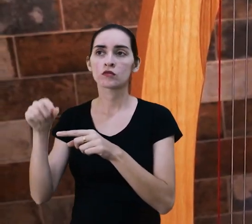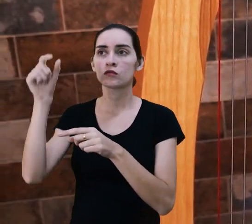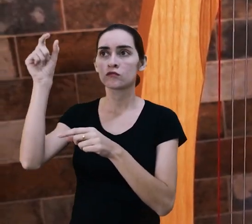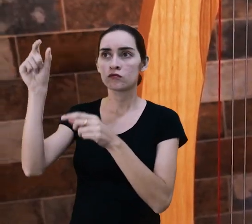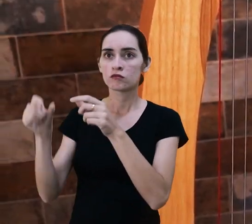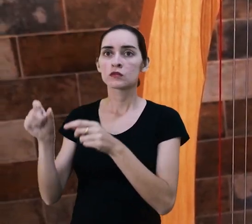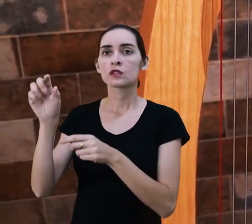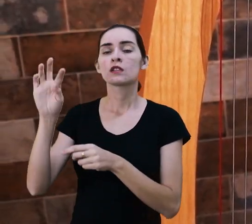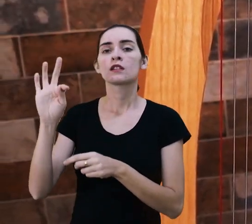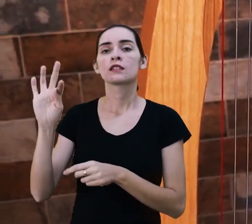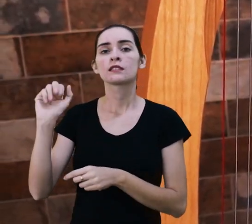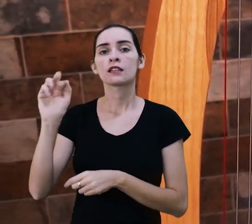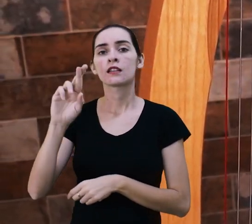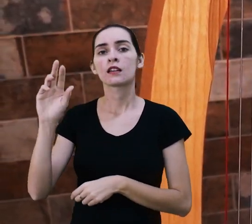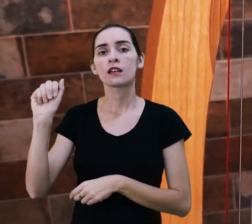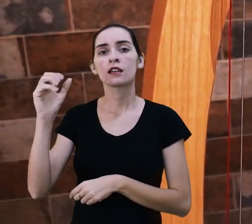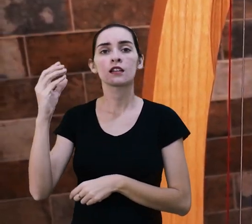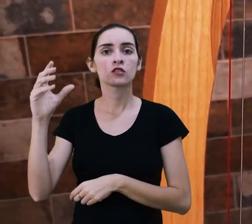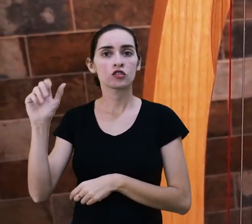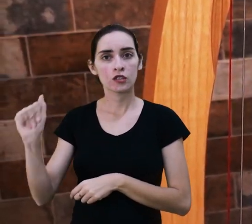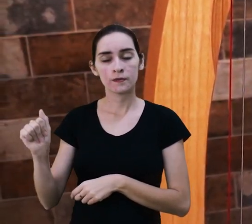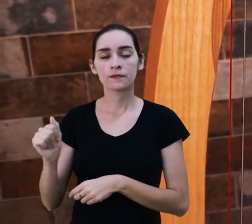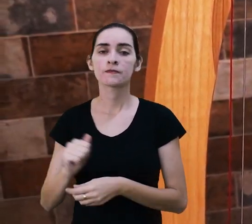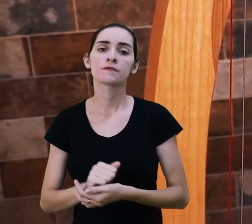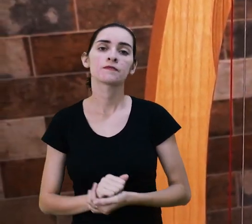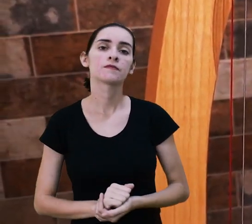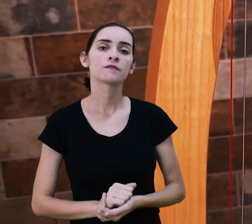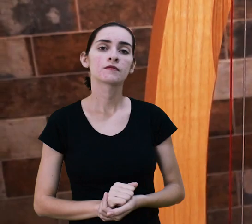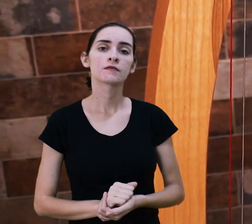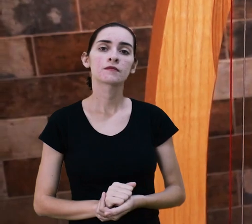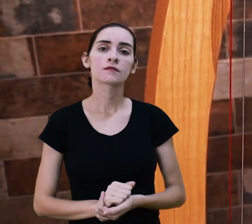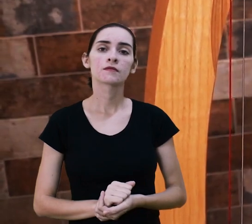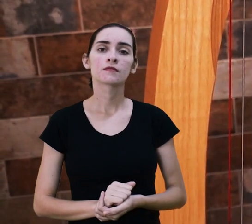ajuda a mudar o som.